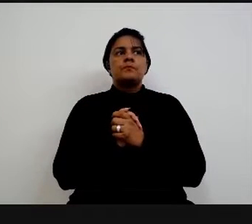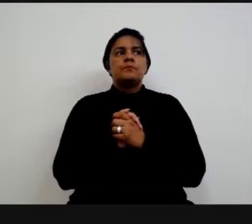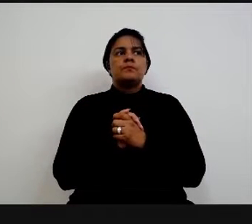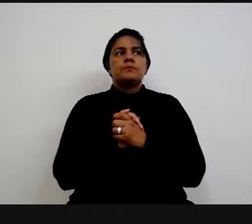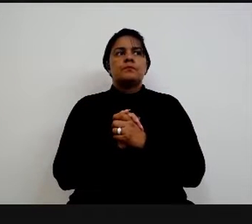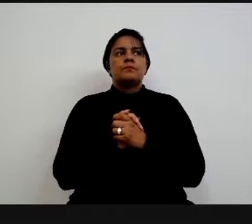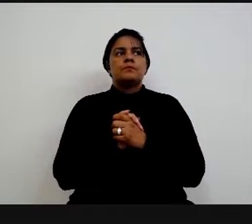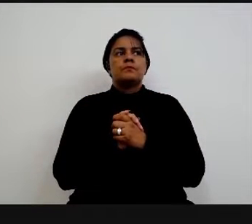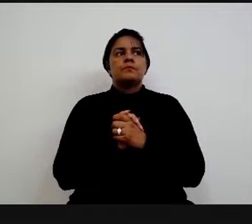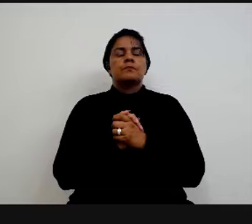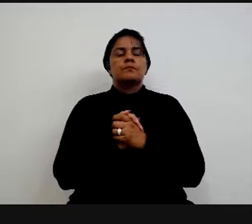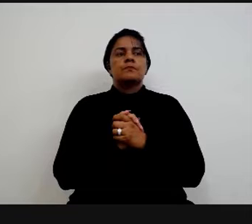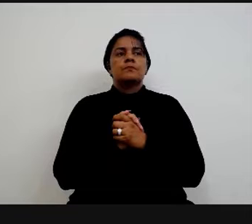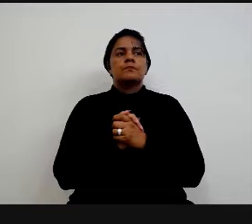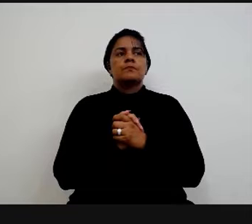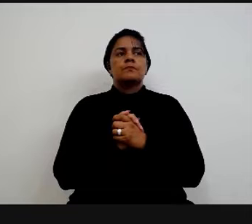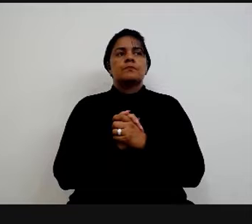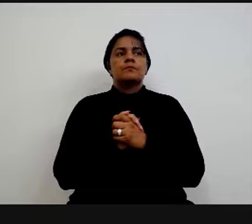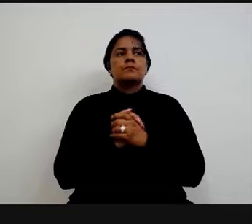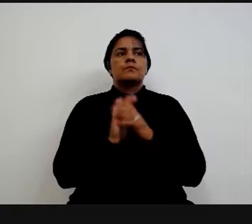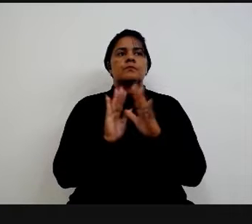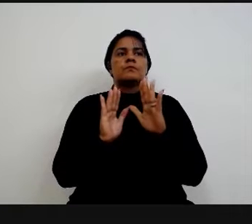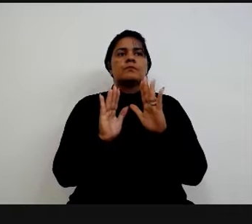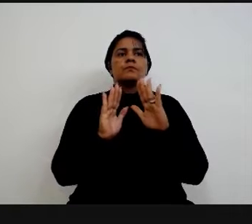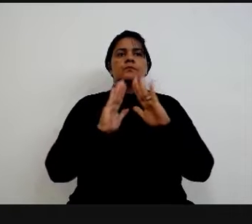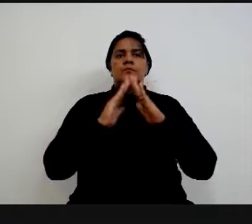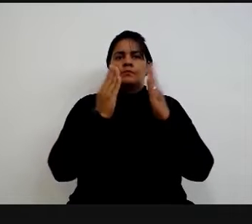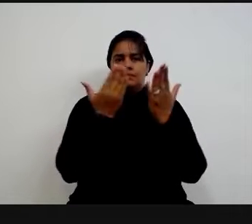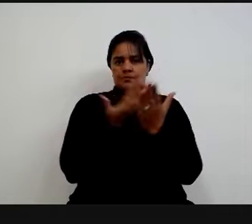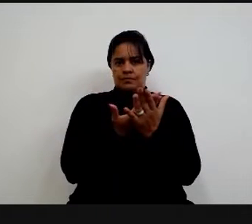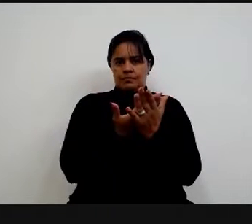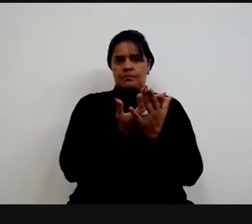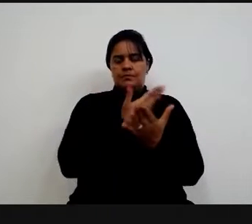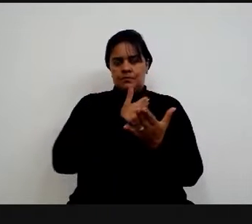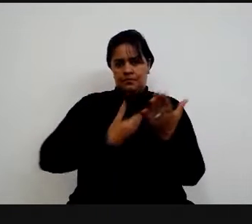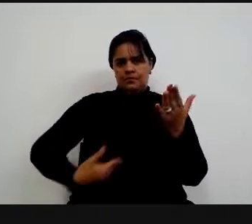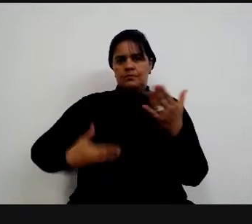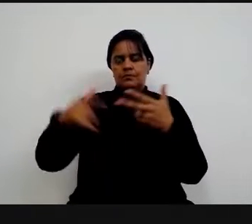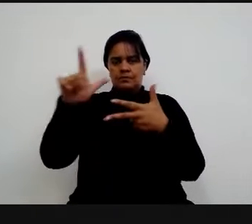então, para a atuação das escolas do Legislativo de Contas?